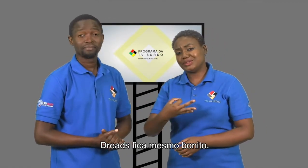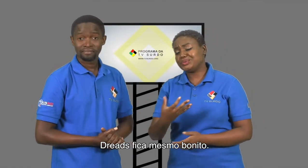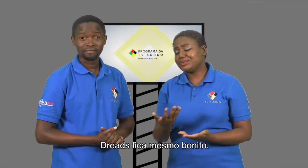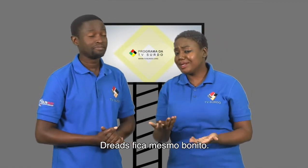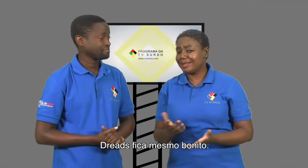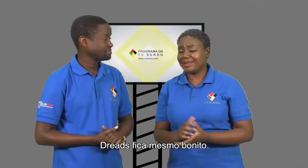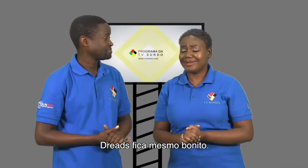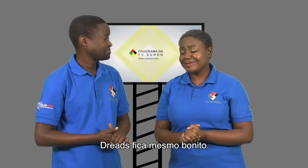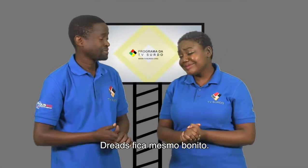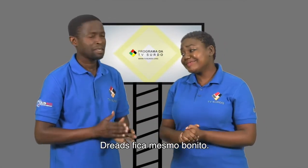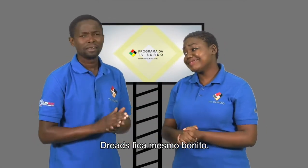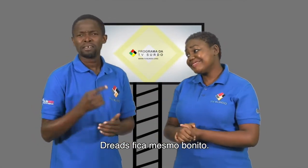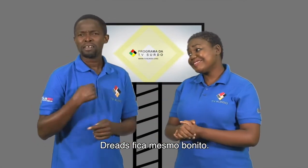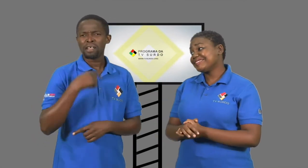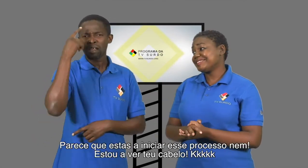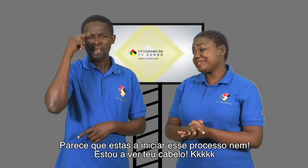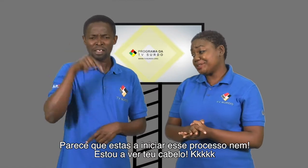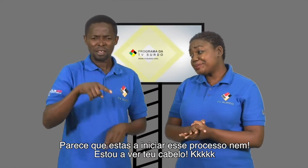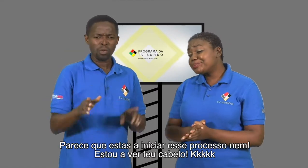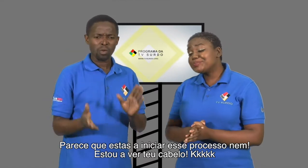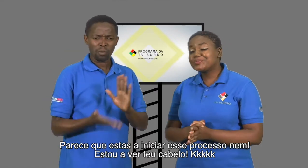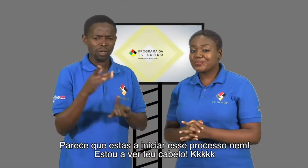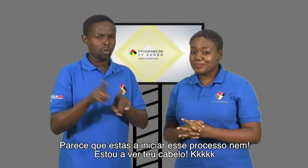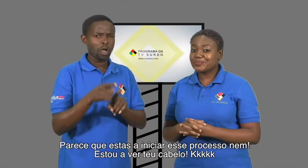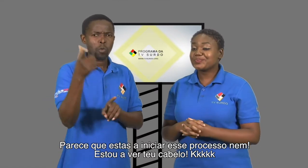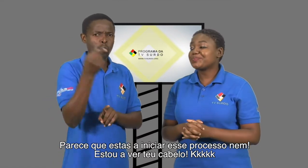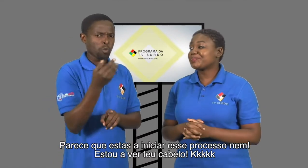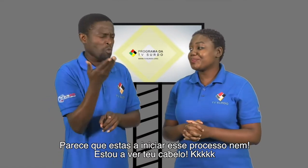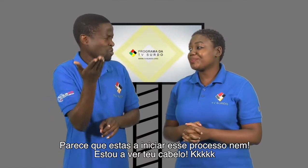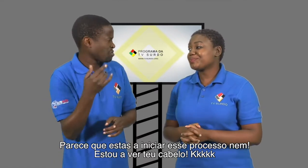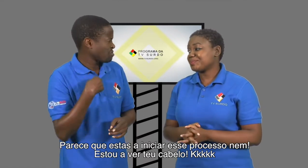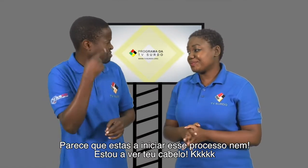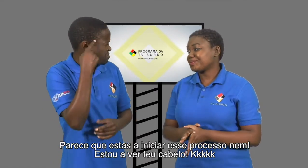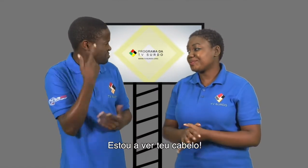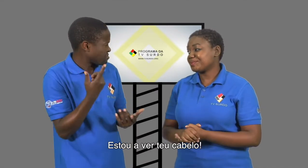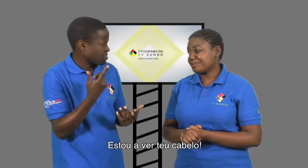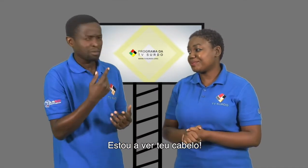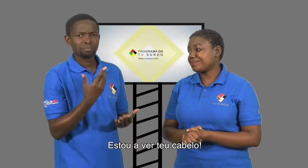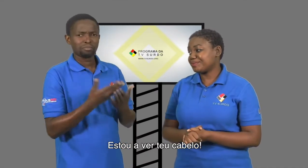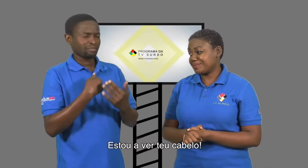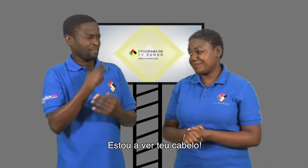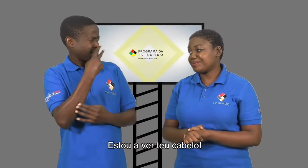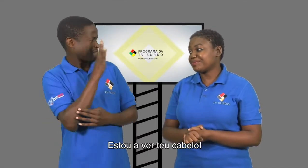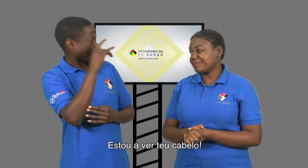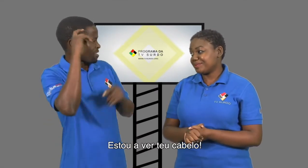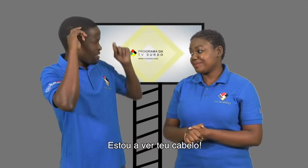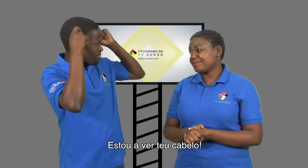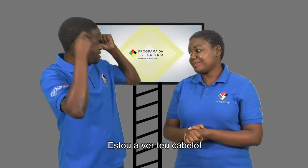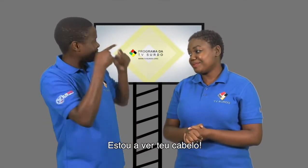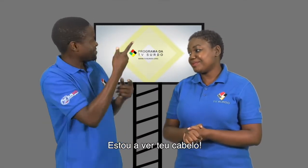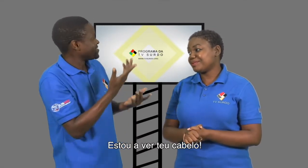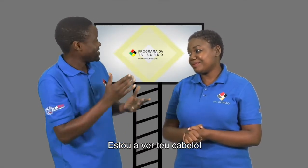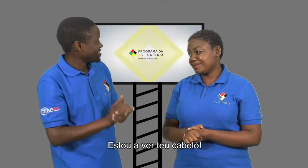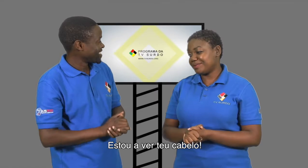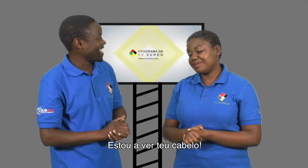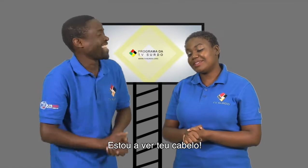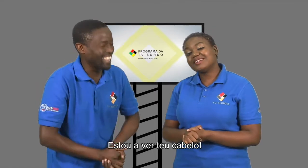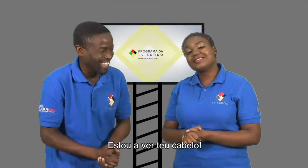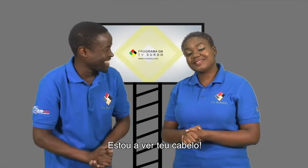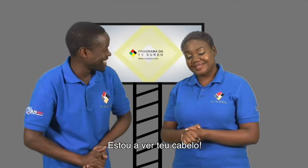Dreads fica mesmo bonito. Parece que estás a iniciar este processo, né? Estou a ver o teu cabelo.